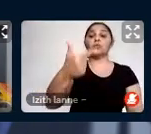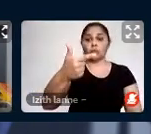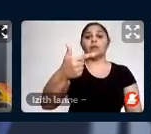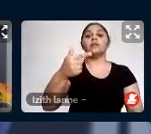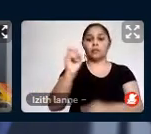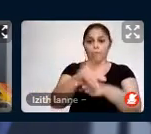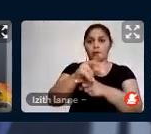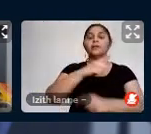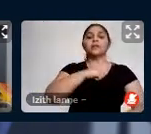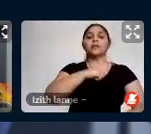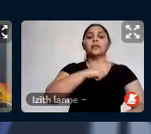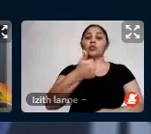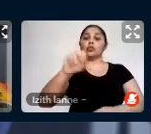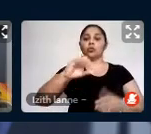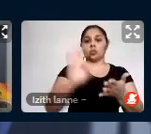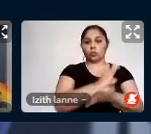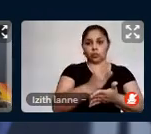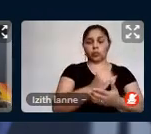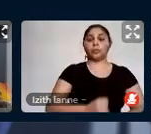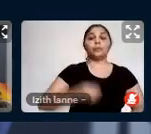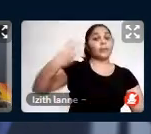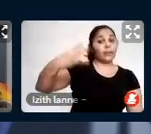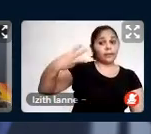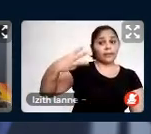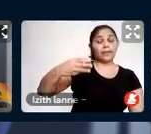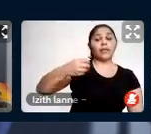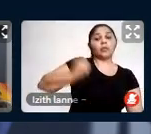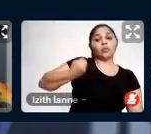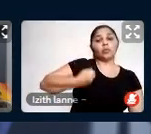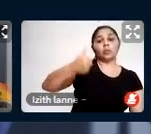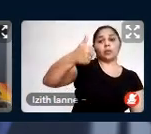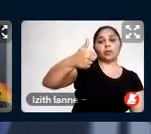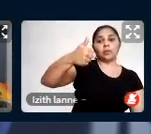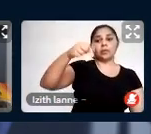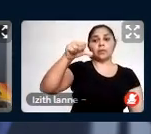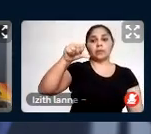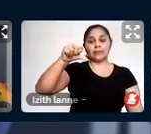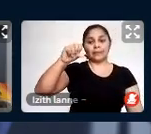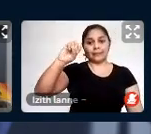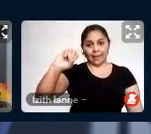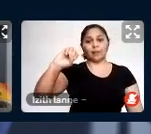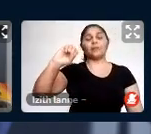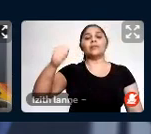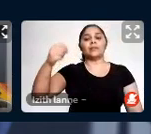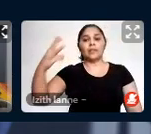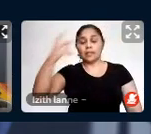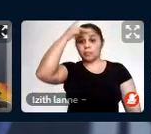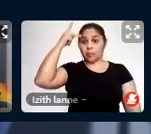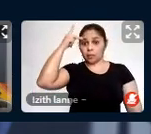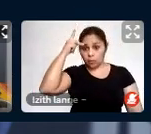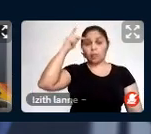inscritos. Terceiro código, 013, público externo, preto, pardo